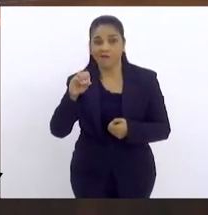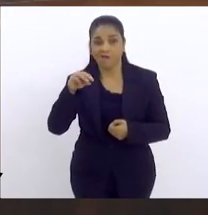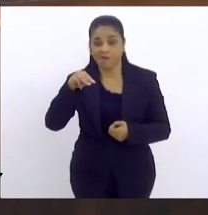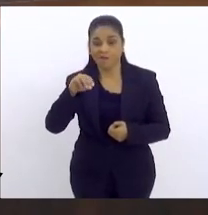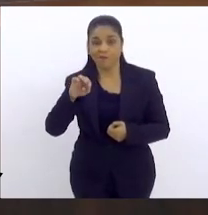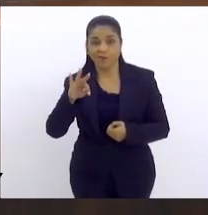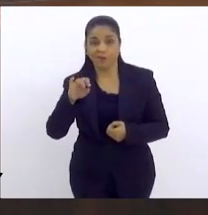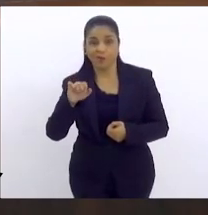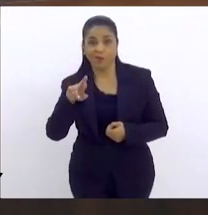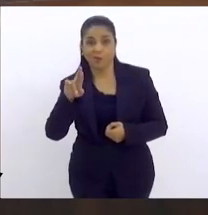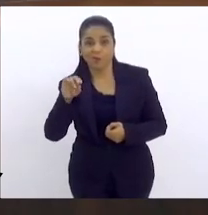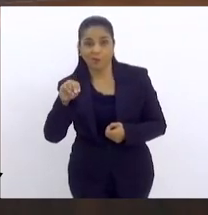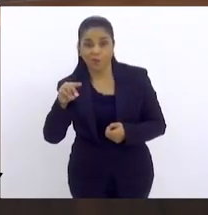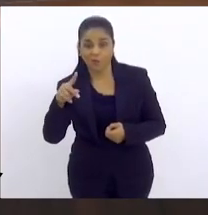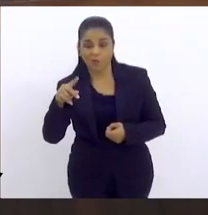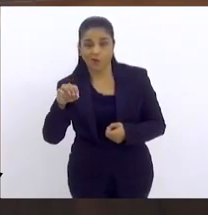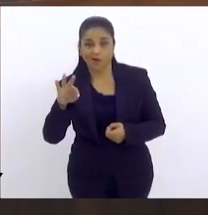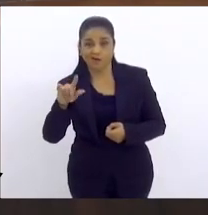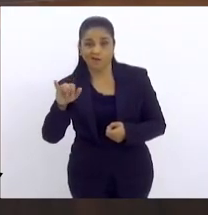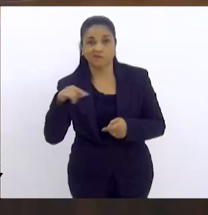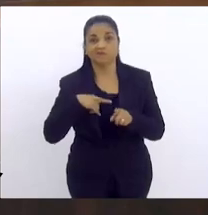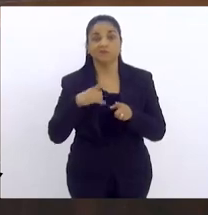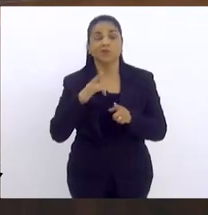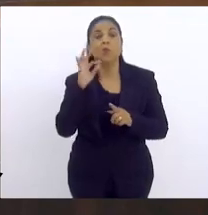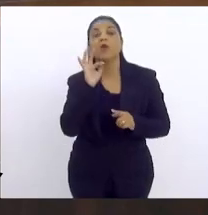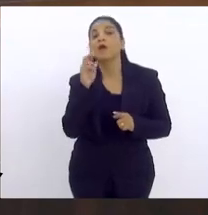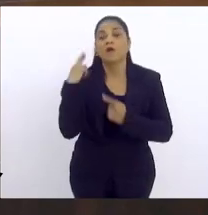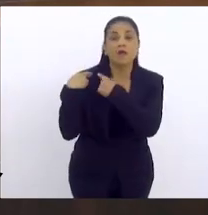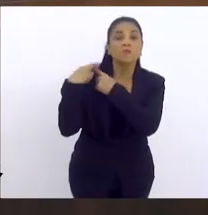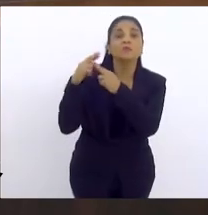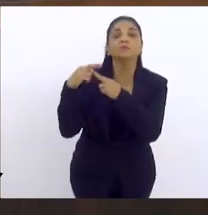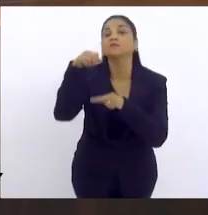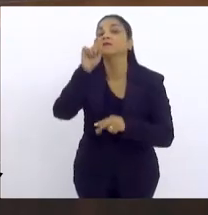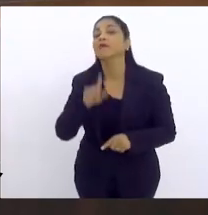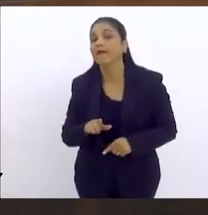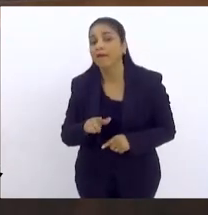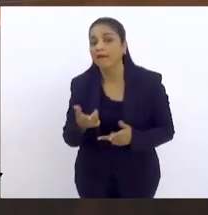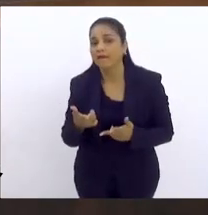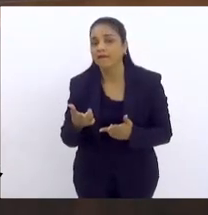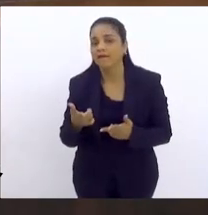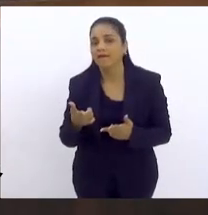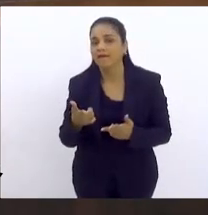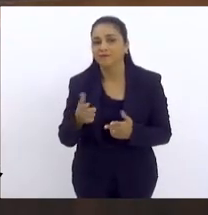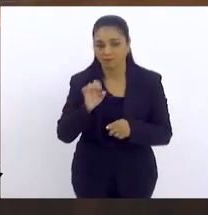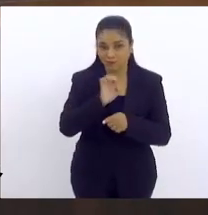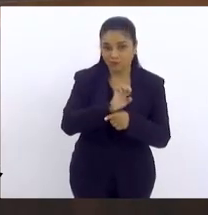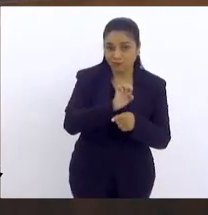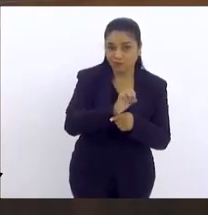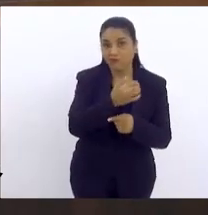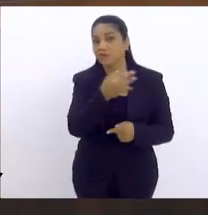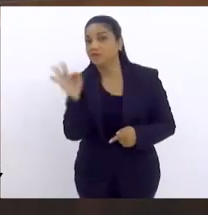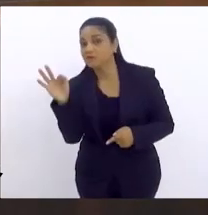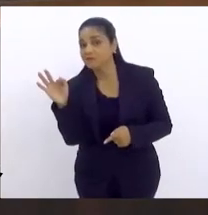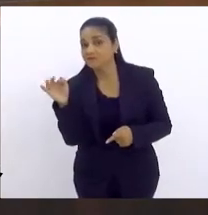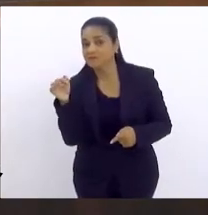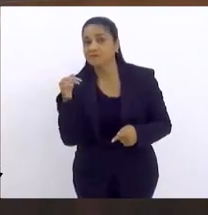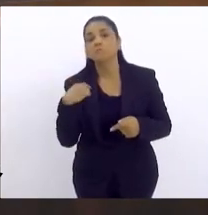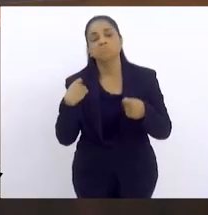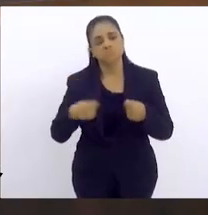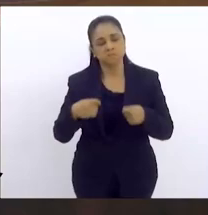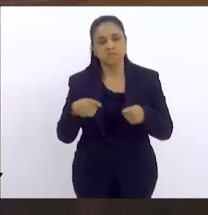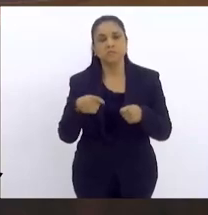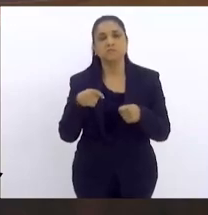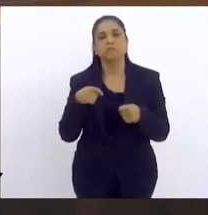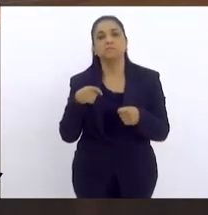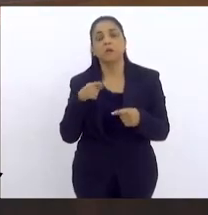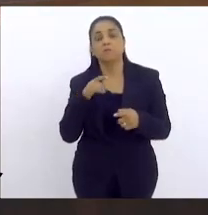responsabilidade do ar é do estado do Governo Federal então eu tô sempre batendo nessa tecla aqui que a gente precisa cobrar a segurança pública mas é fácil